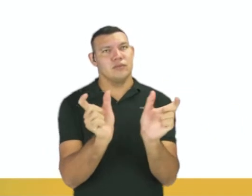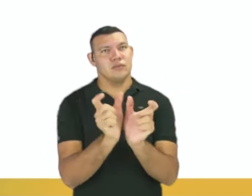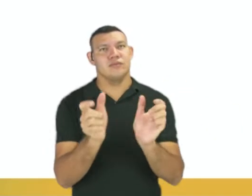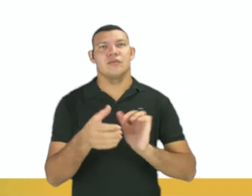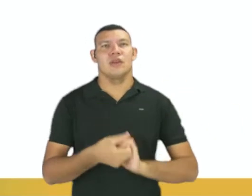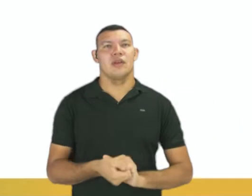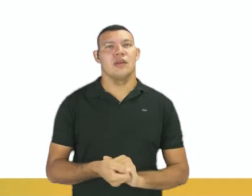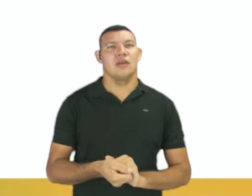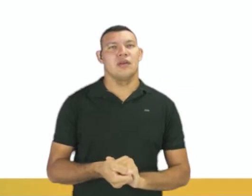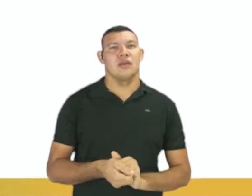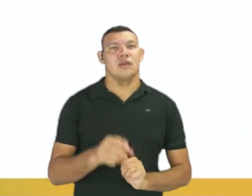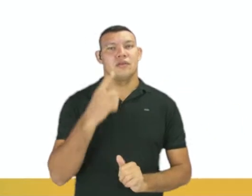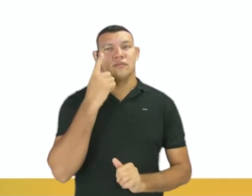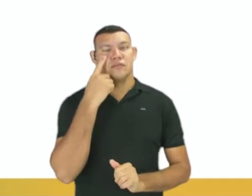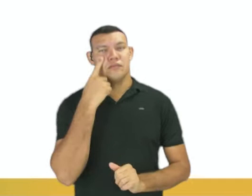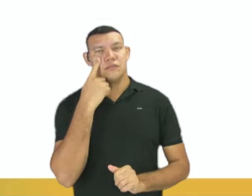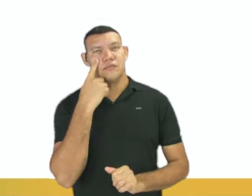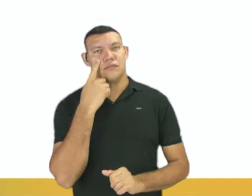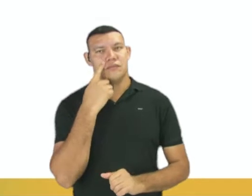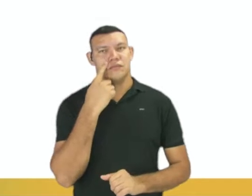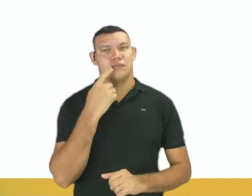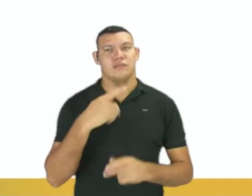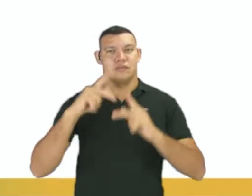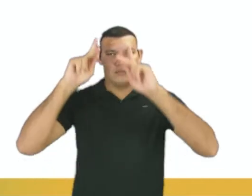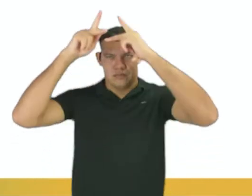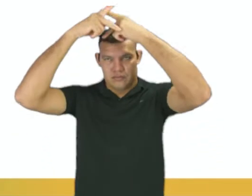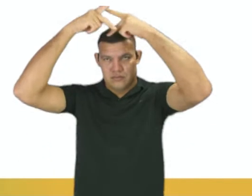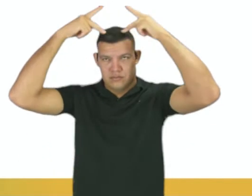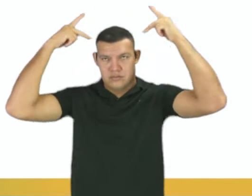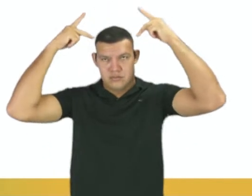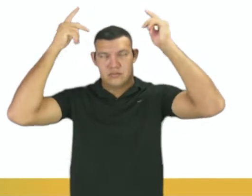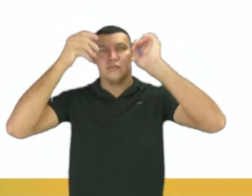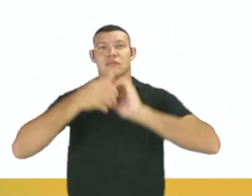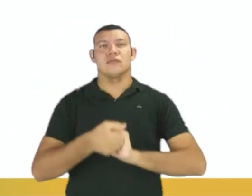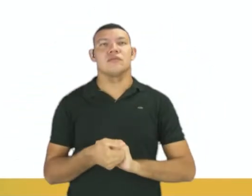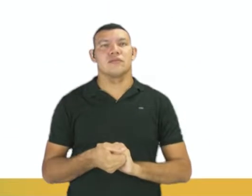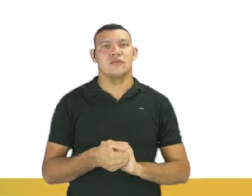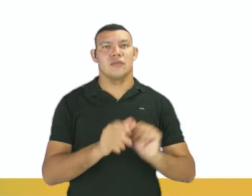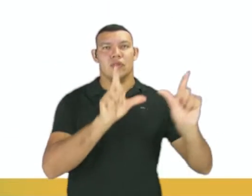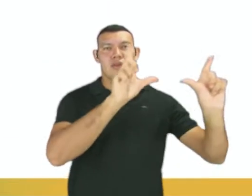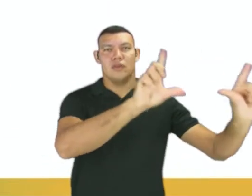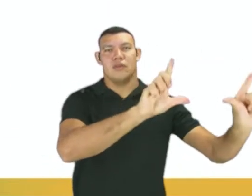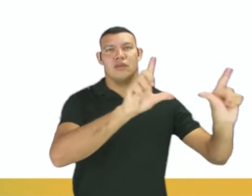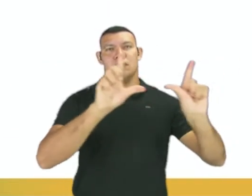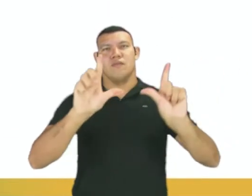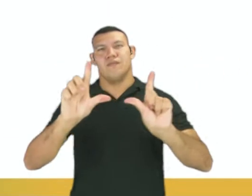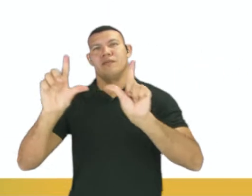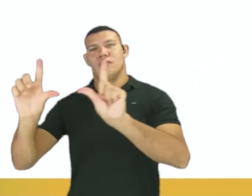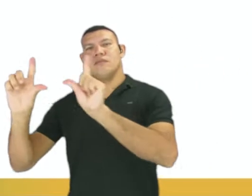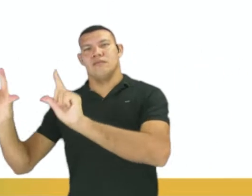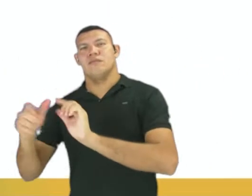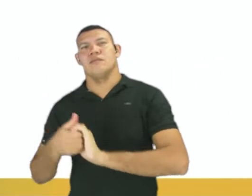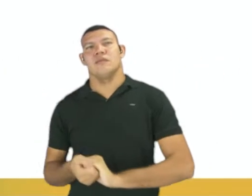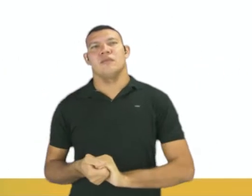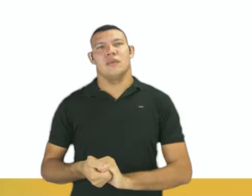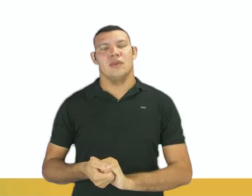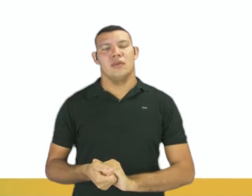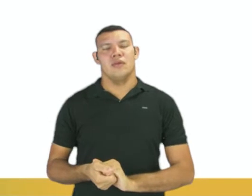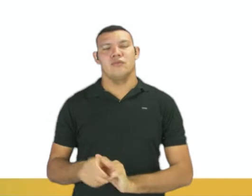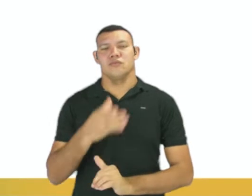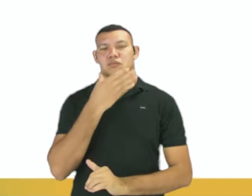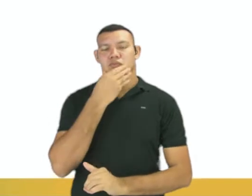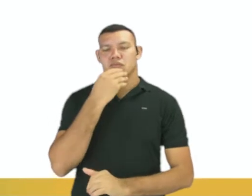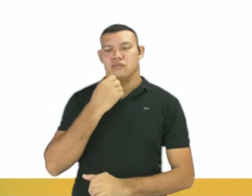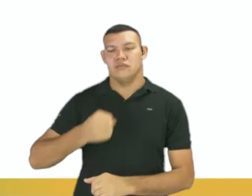a gente vai começar por ela no primeiro quadrinho aparece um senhor com uma mala de